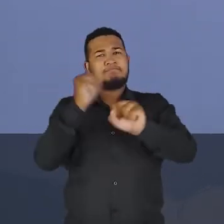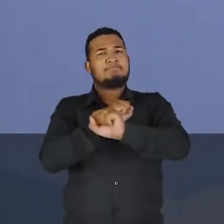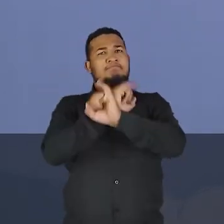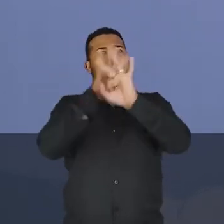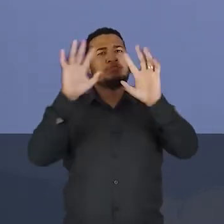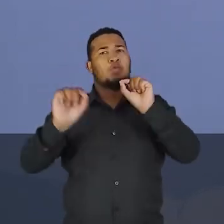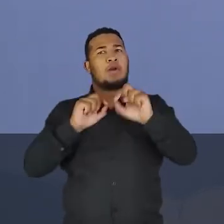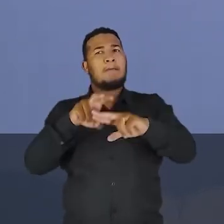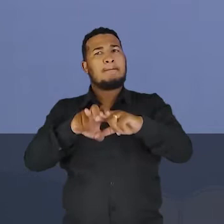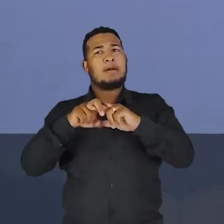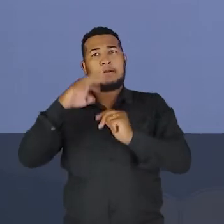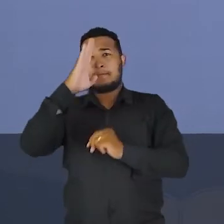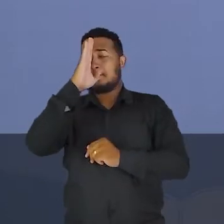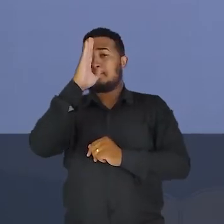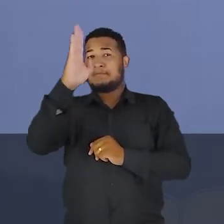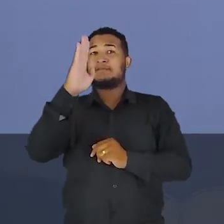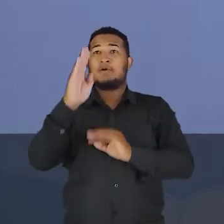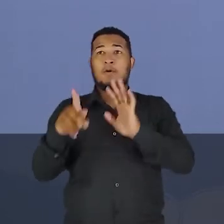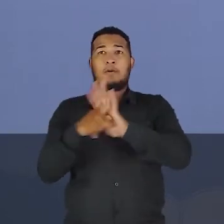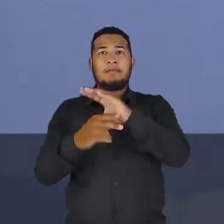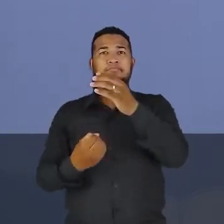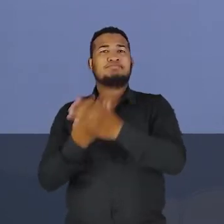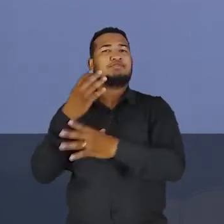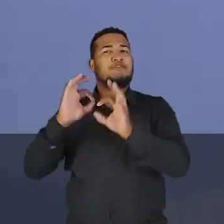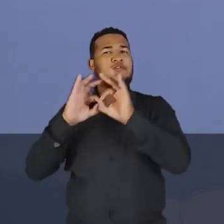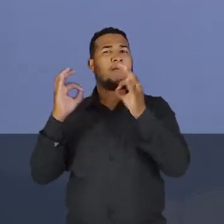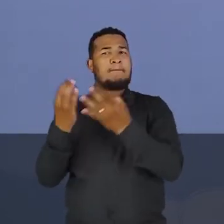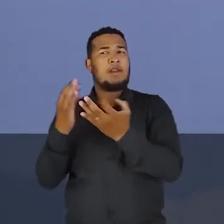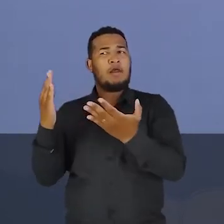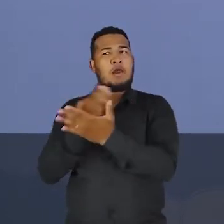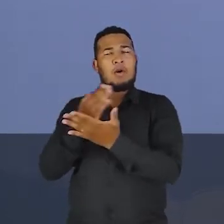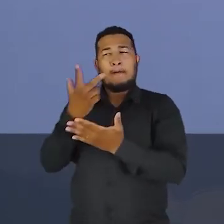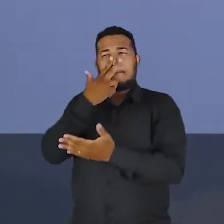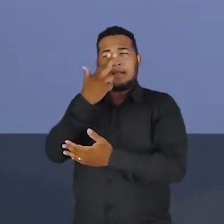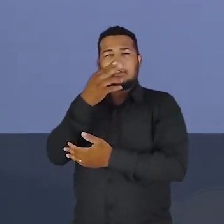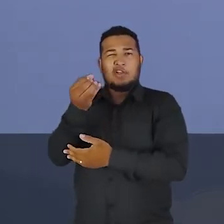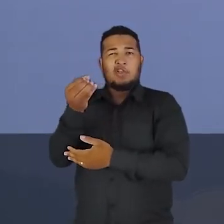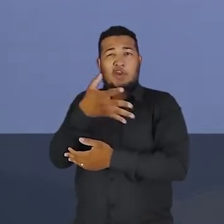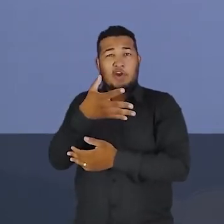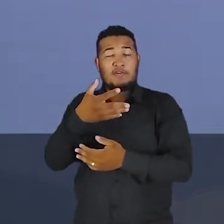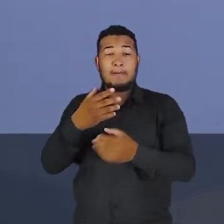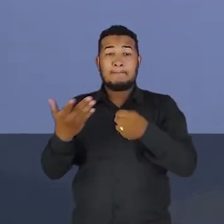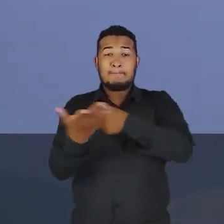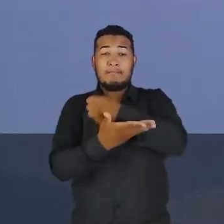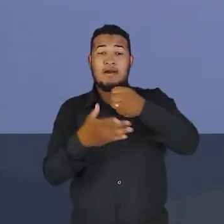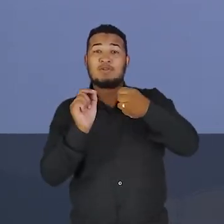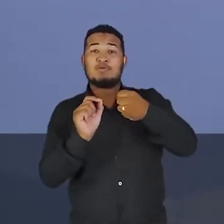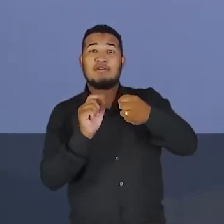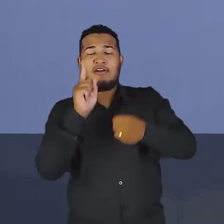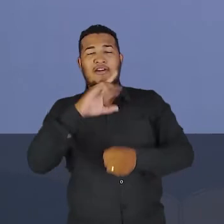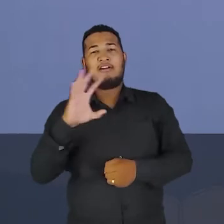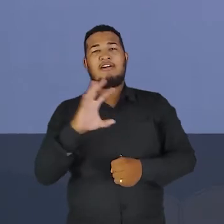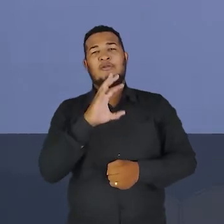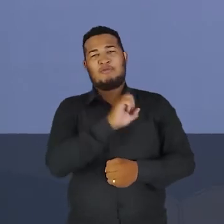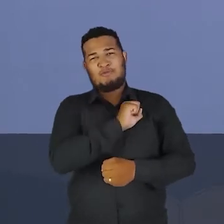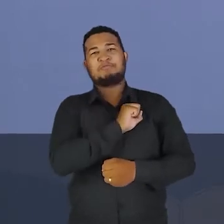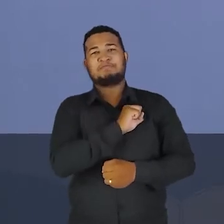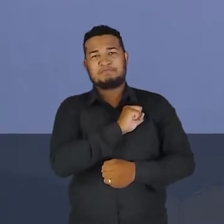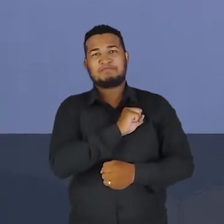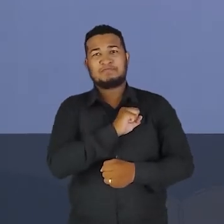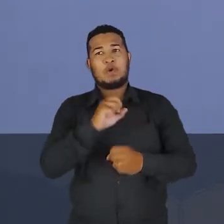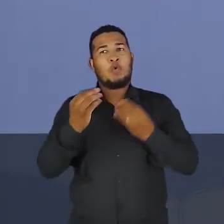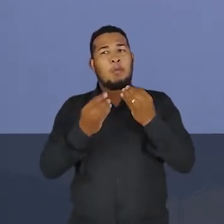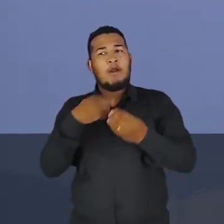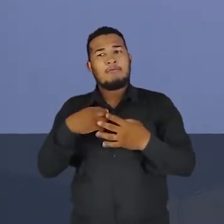motivo para essa formação familiar, que alguns chamam de nova, é baseada no amor, é baseada no afeto, na